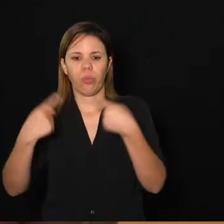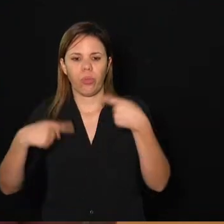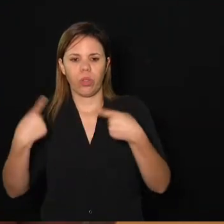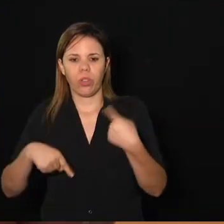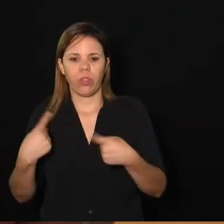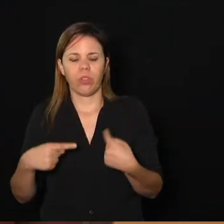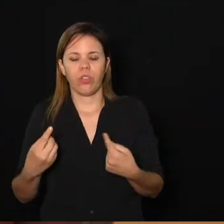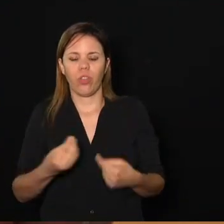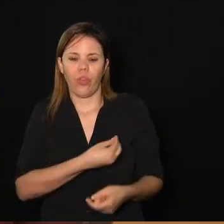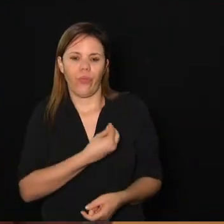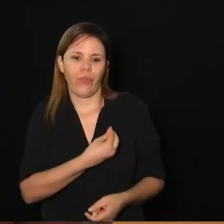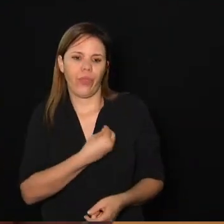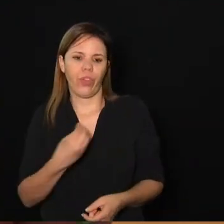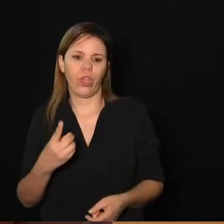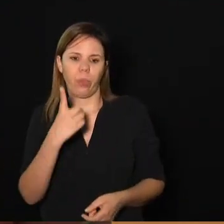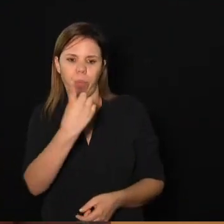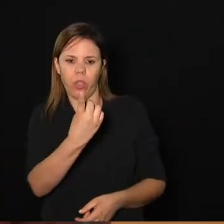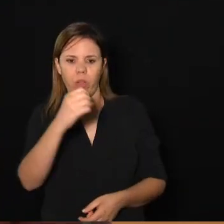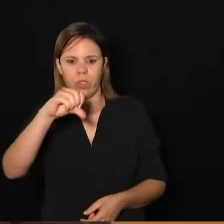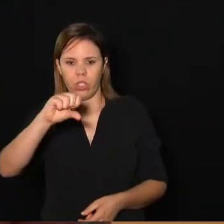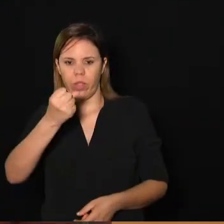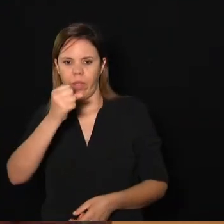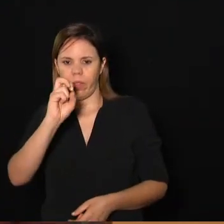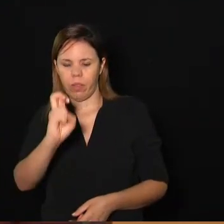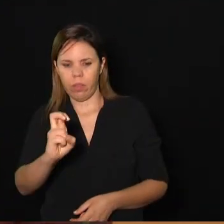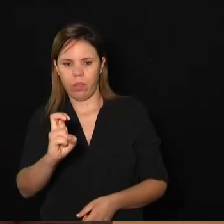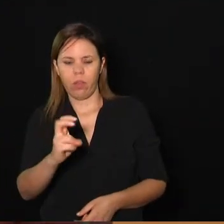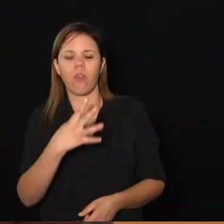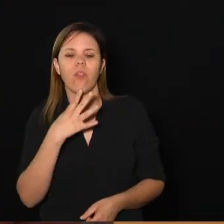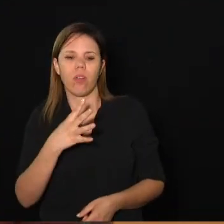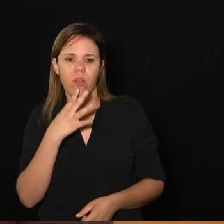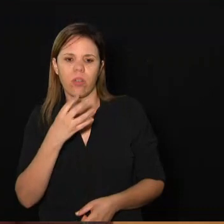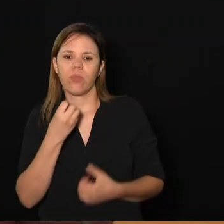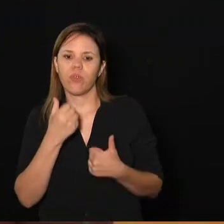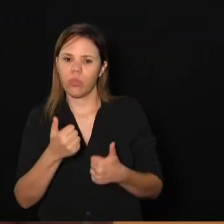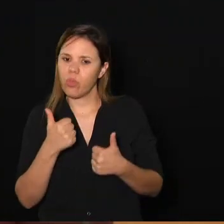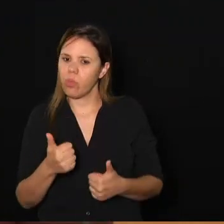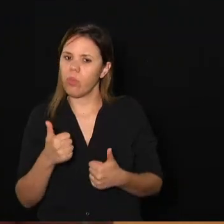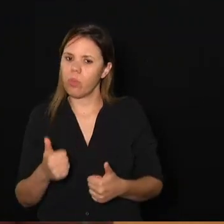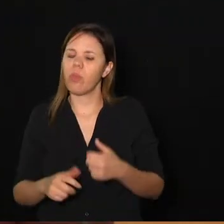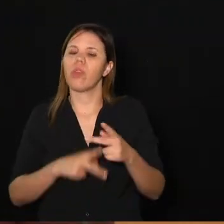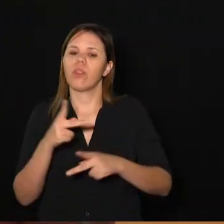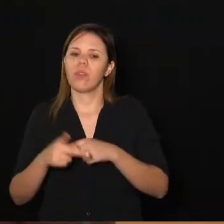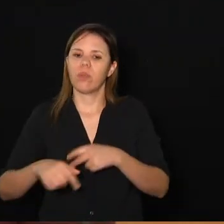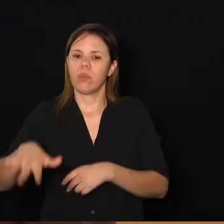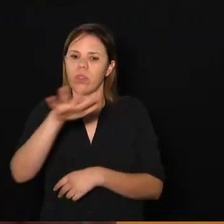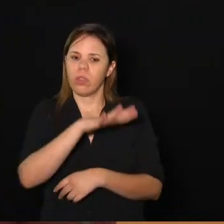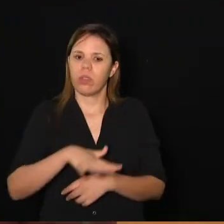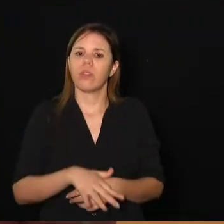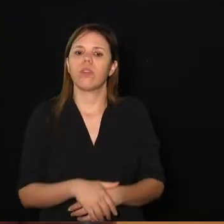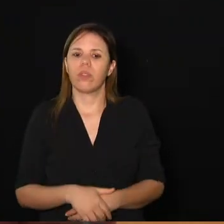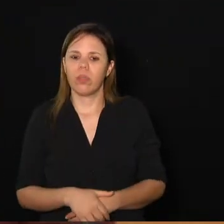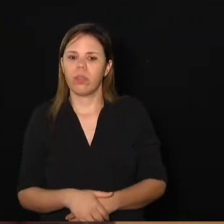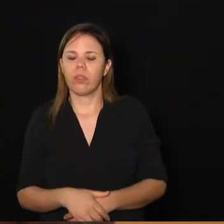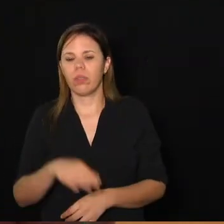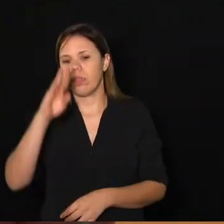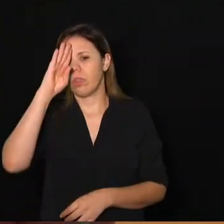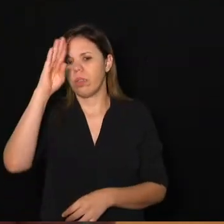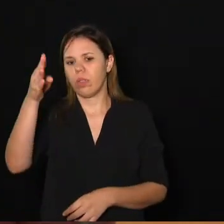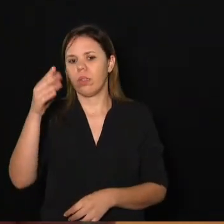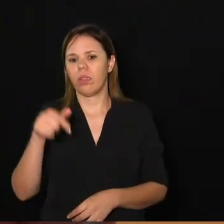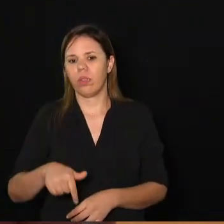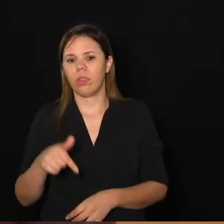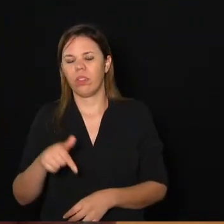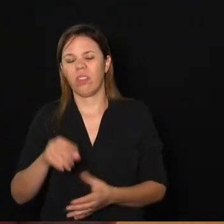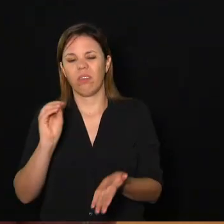Campinas desde 85 conheço muito bem as necessidades de toda a população nesse quesito principalmente nesse